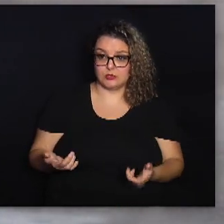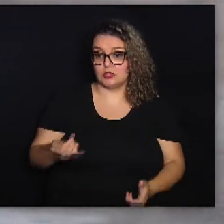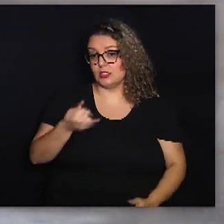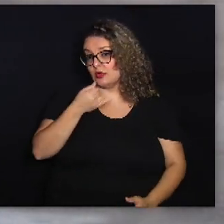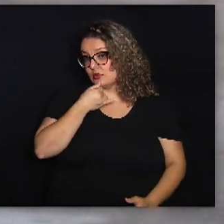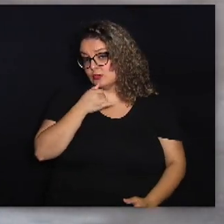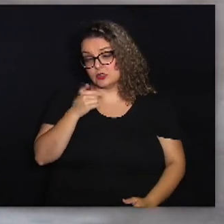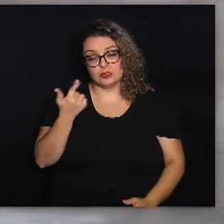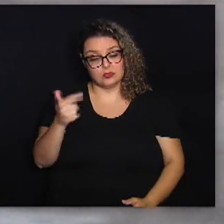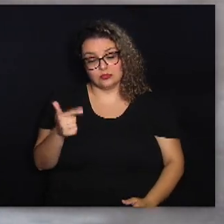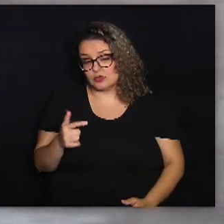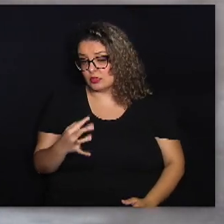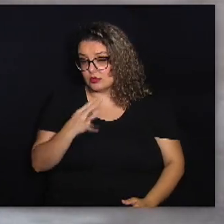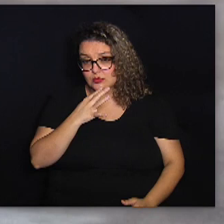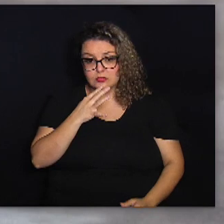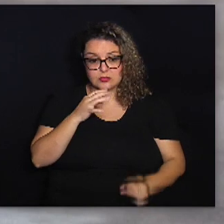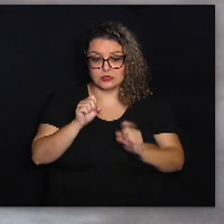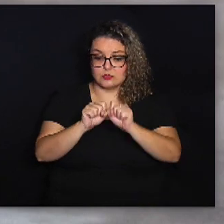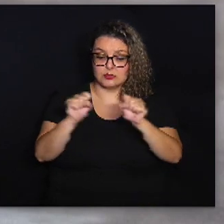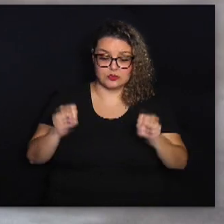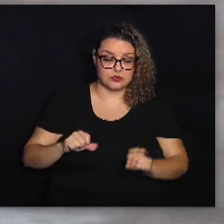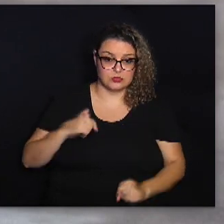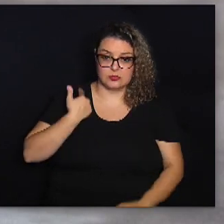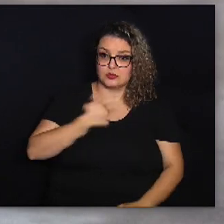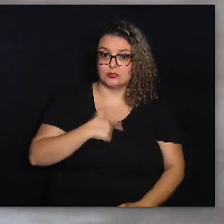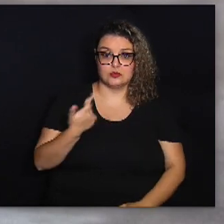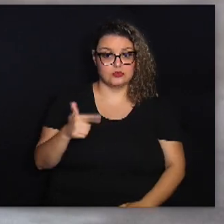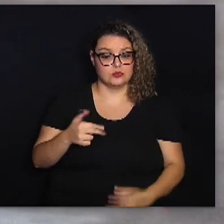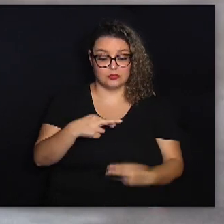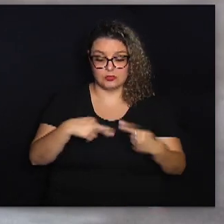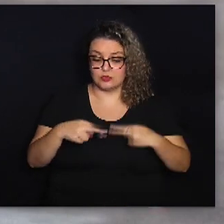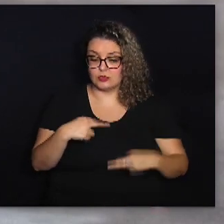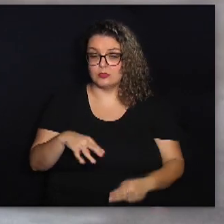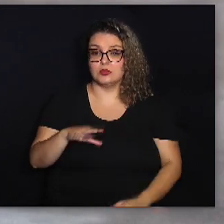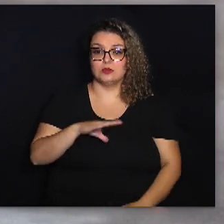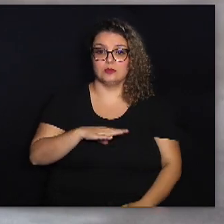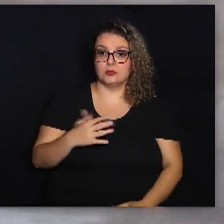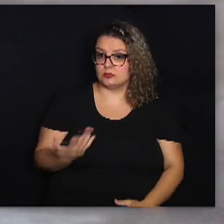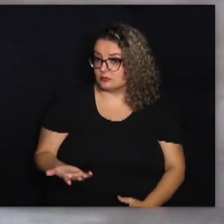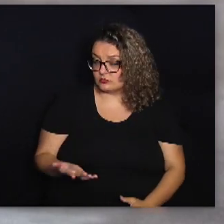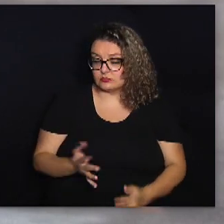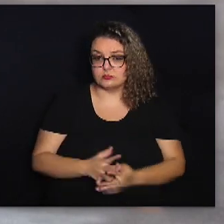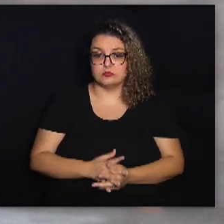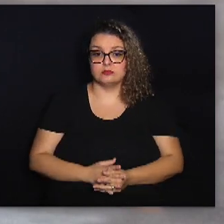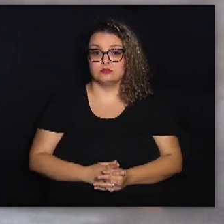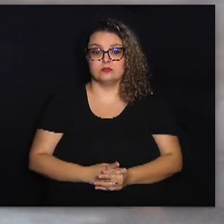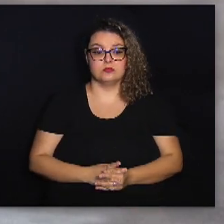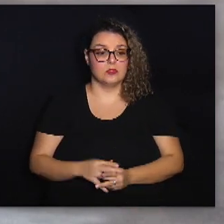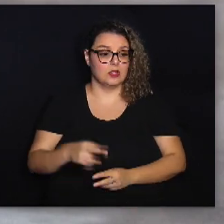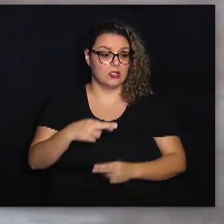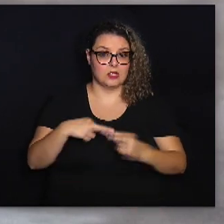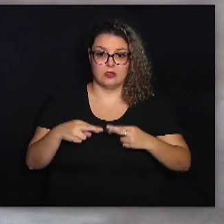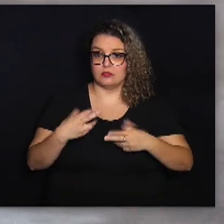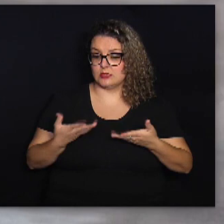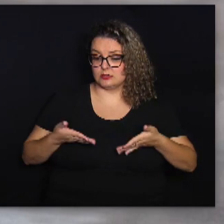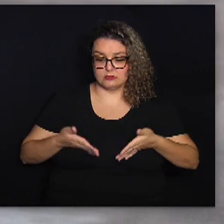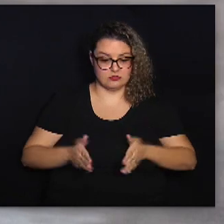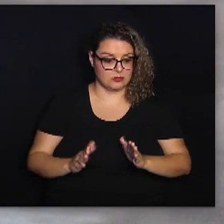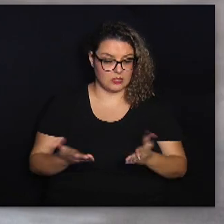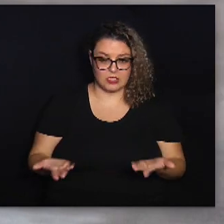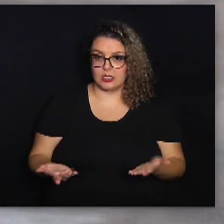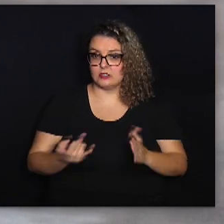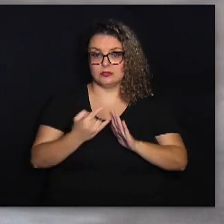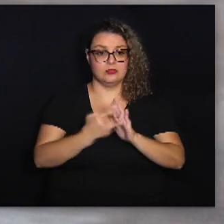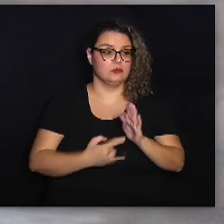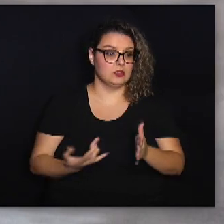não conhecem o nosso sistema, não têm um vínculo com a cidade, nem de relação de nascimento, nem de